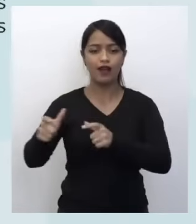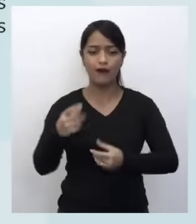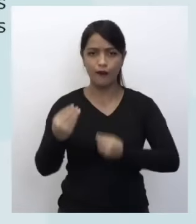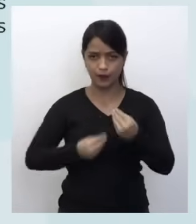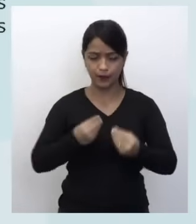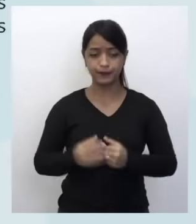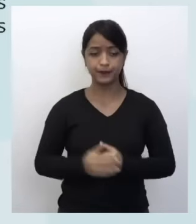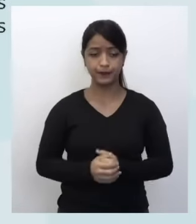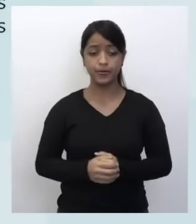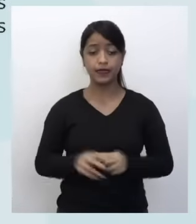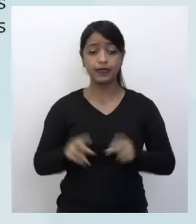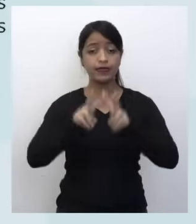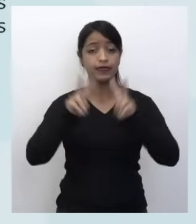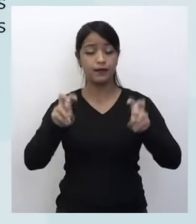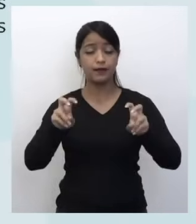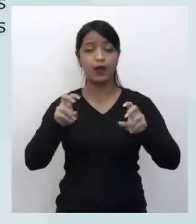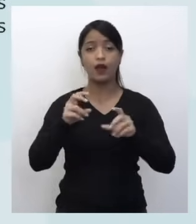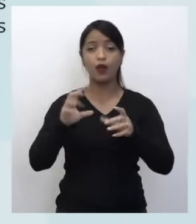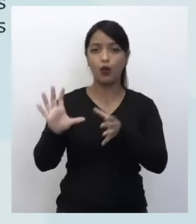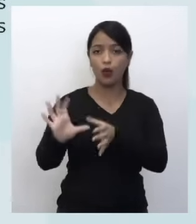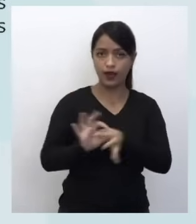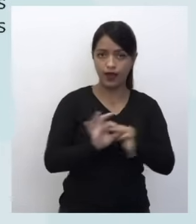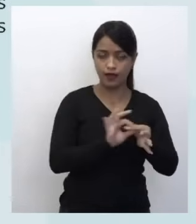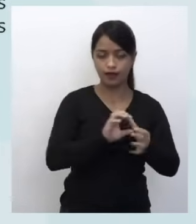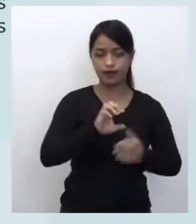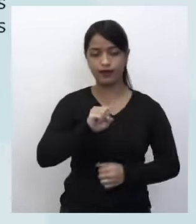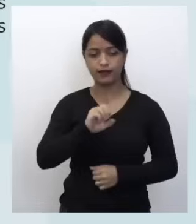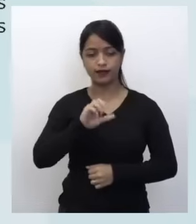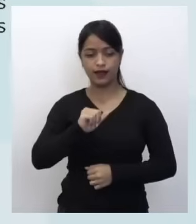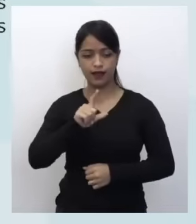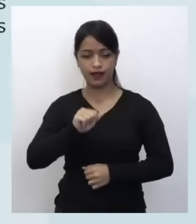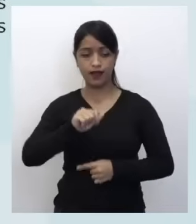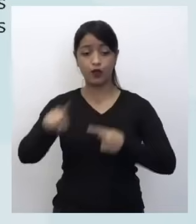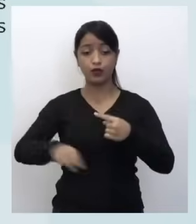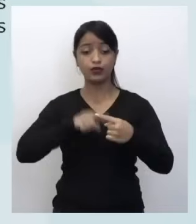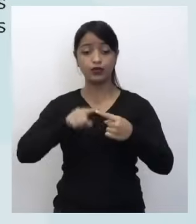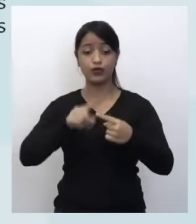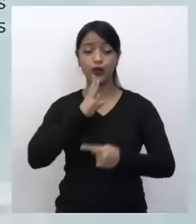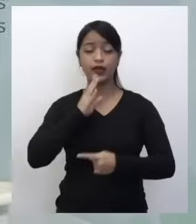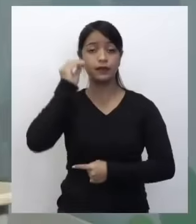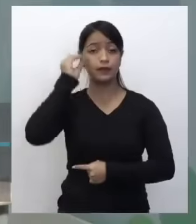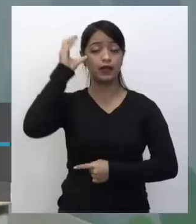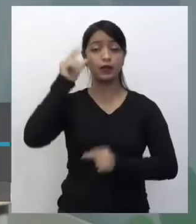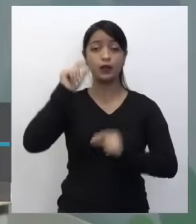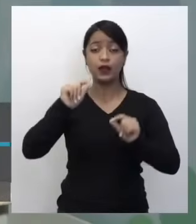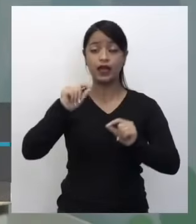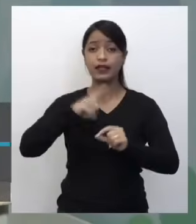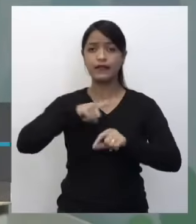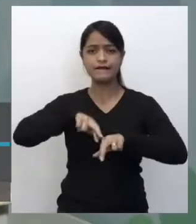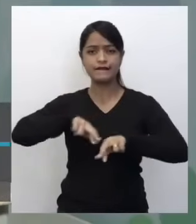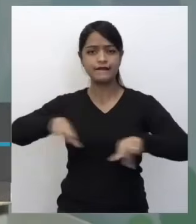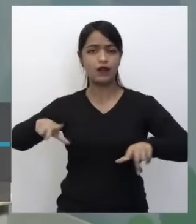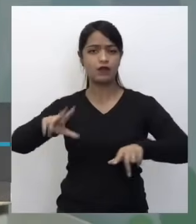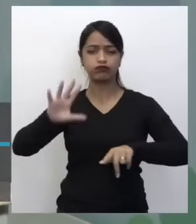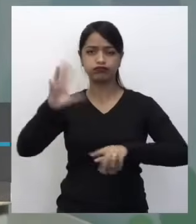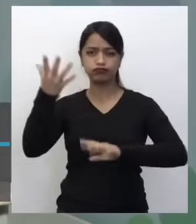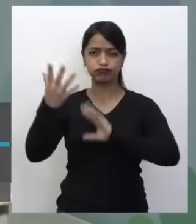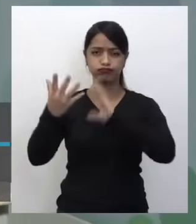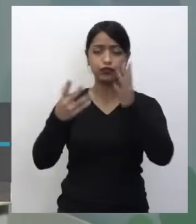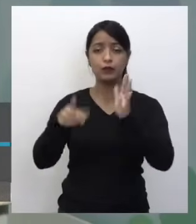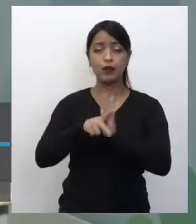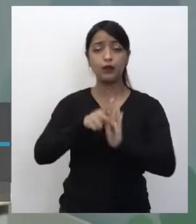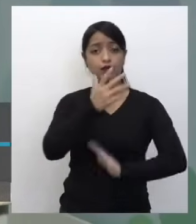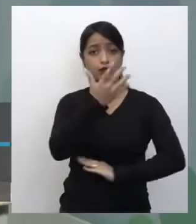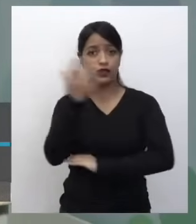conhecimento, relação entre os componentes físicos naturais. Tá? Então, esse aí vai ser, né, o tema de hoje,